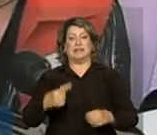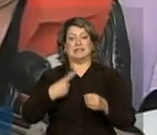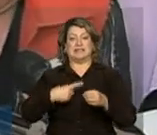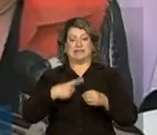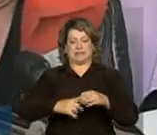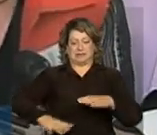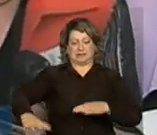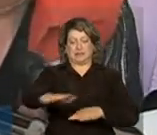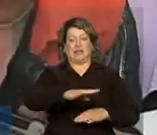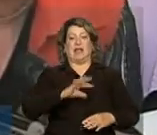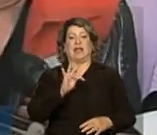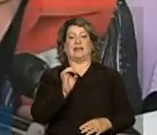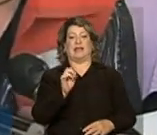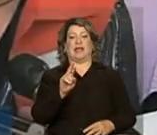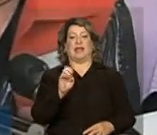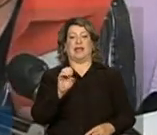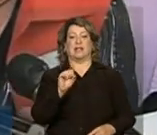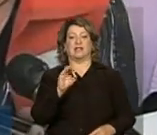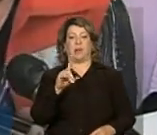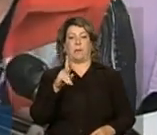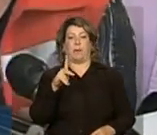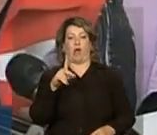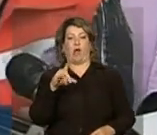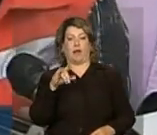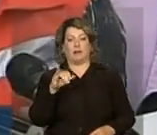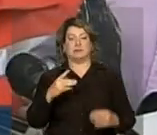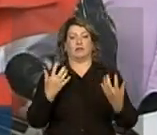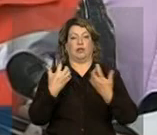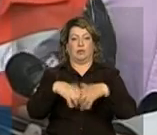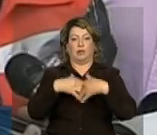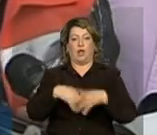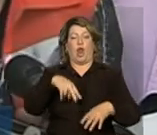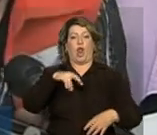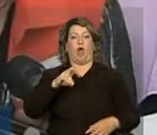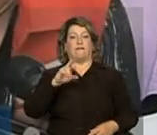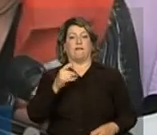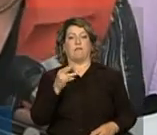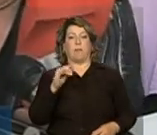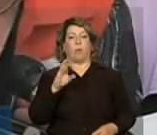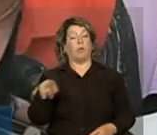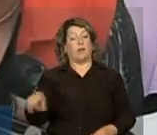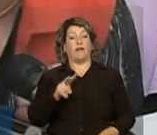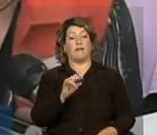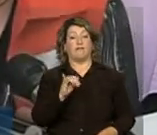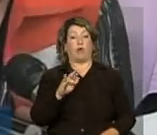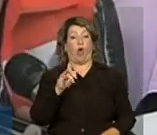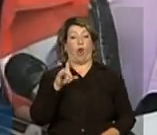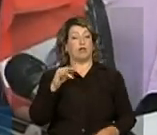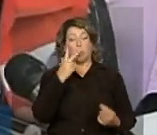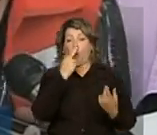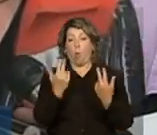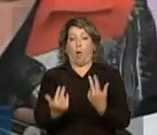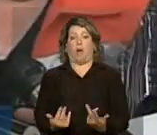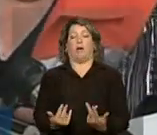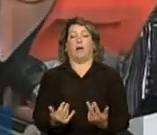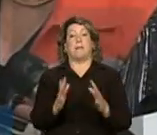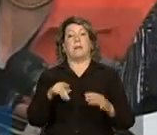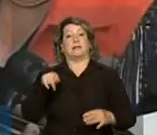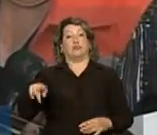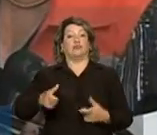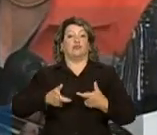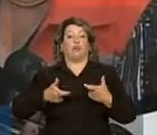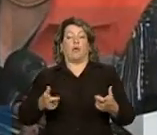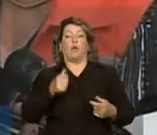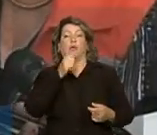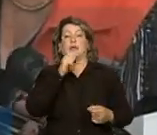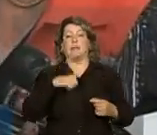cidade de Teresópolis, Petrópolis e Nova Friburgo no meio. Virgolândia é igualzinho, igualzinho. Só que Virgolândia tem